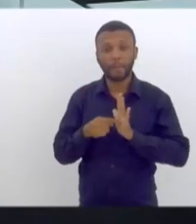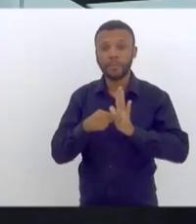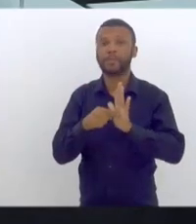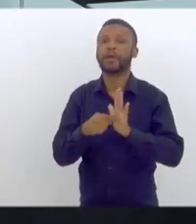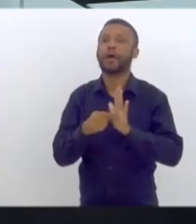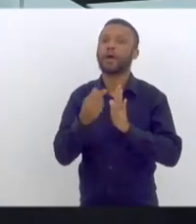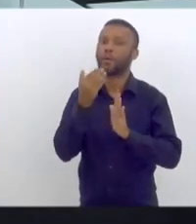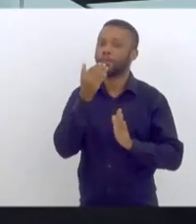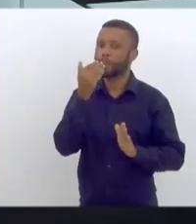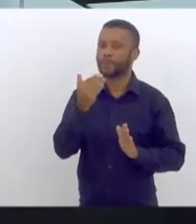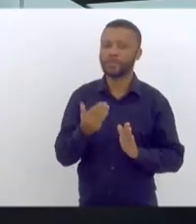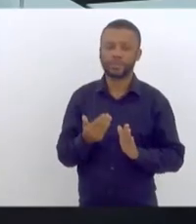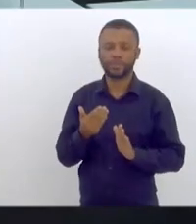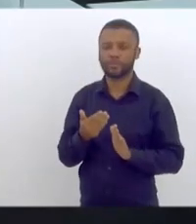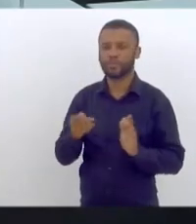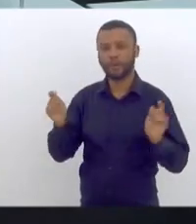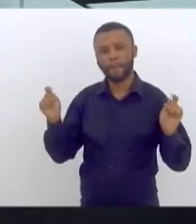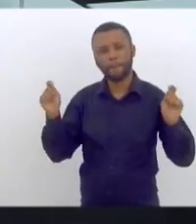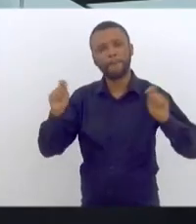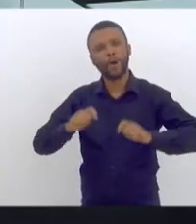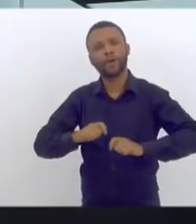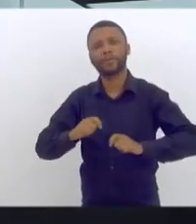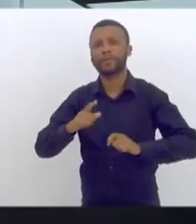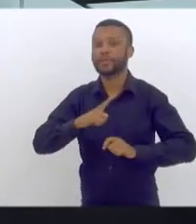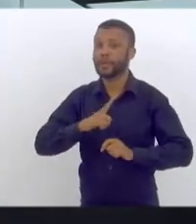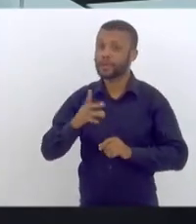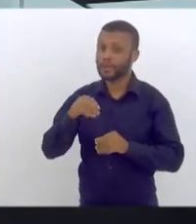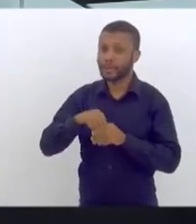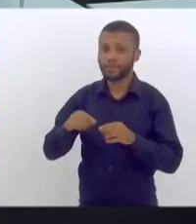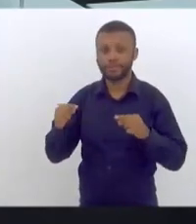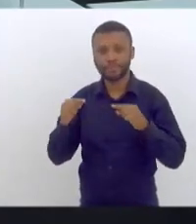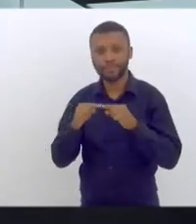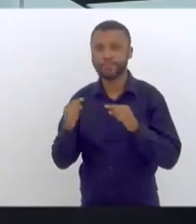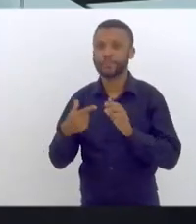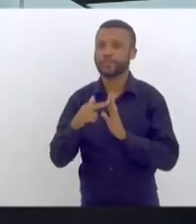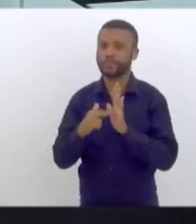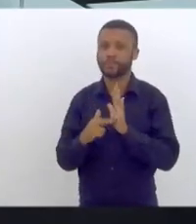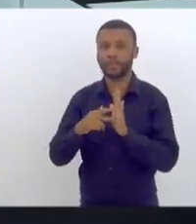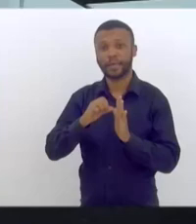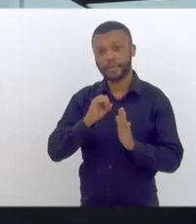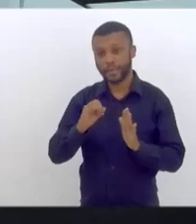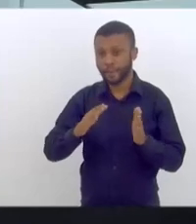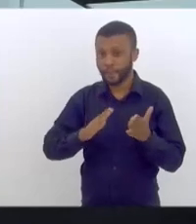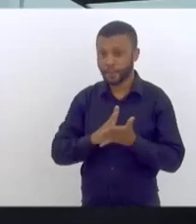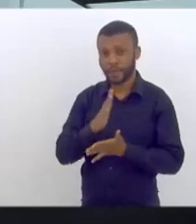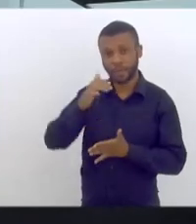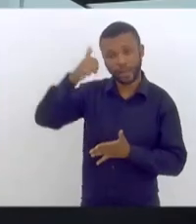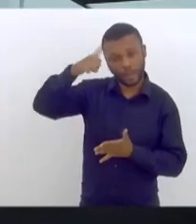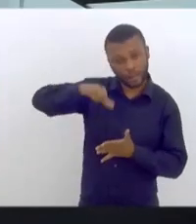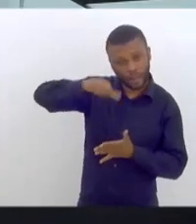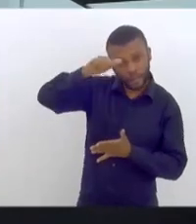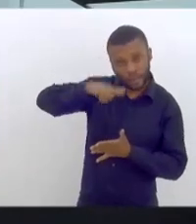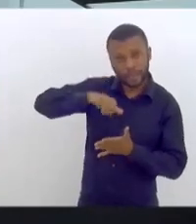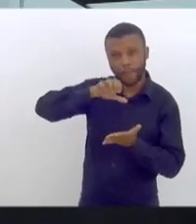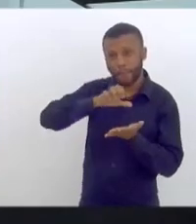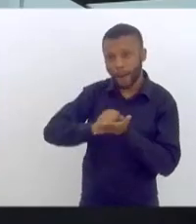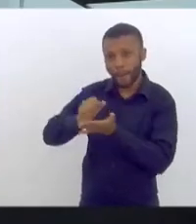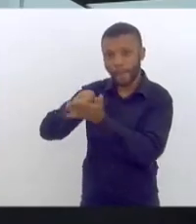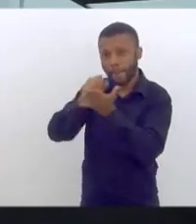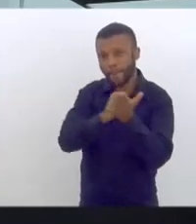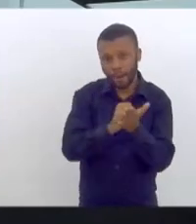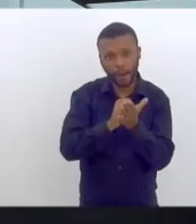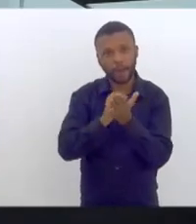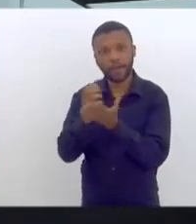e aí possibilitando que dentro da regularidade se eles passarem na análise cadastral eles recebam sim né de forma